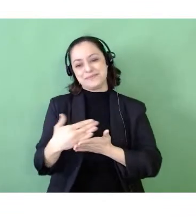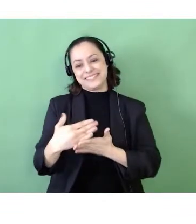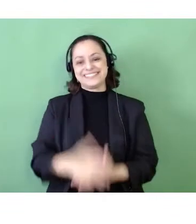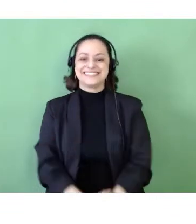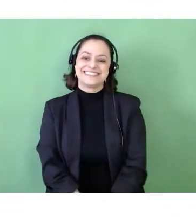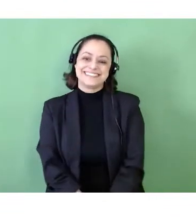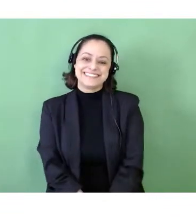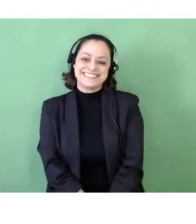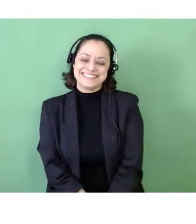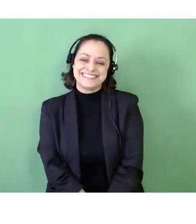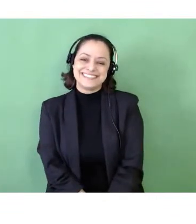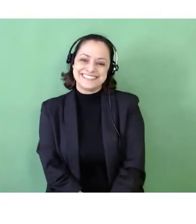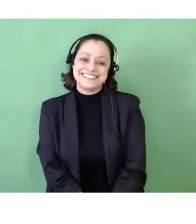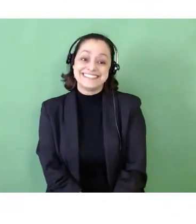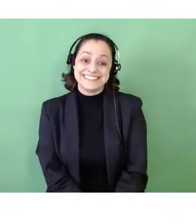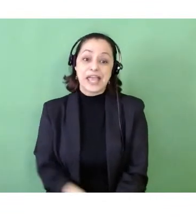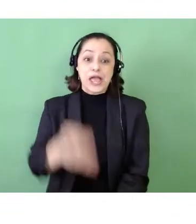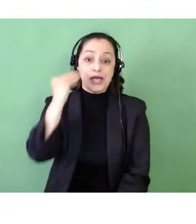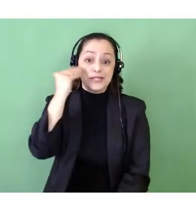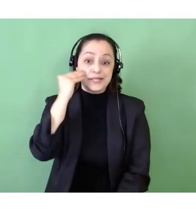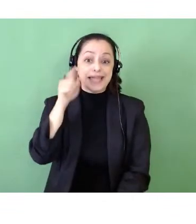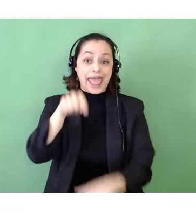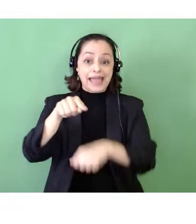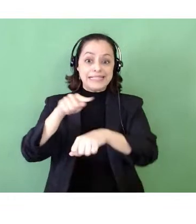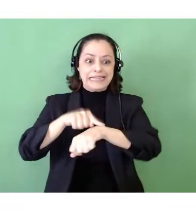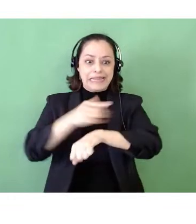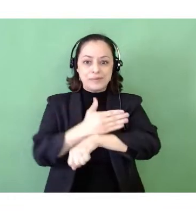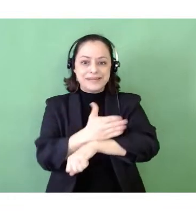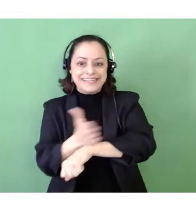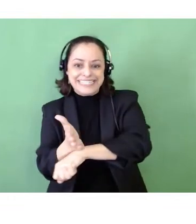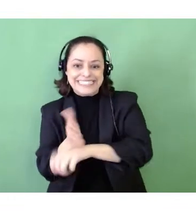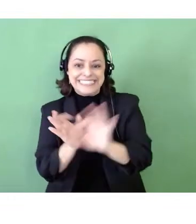e tentaremos recuperar esse tempo perdido.